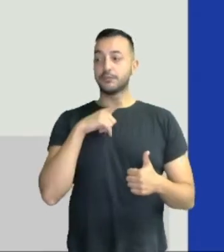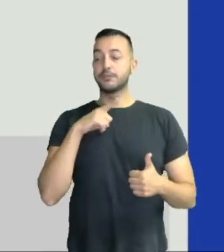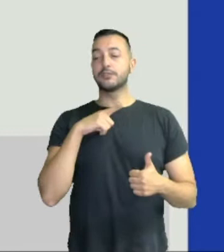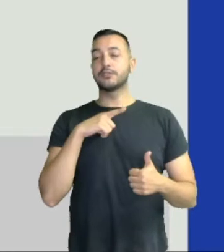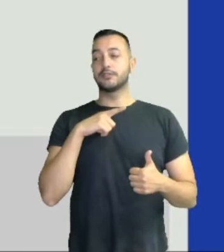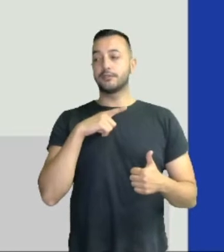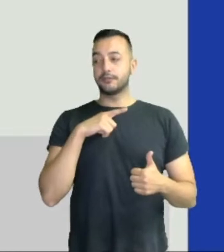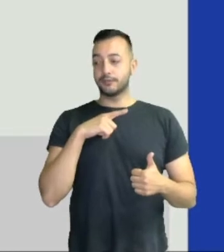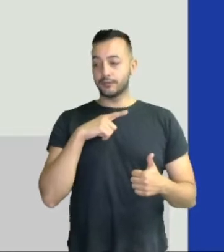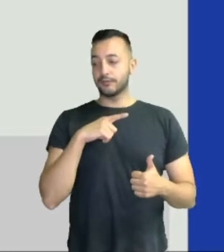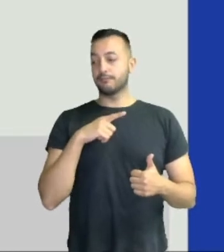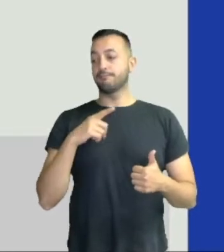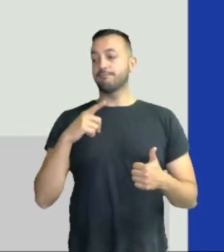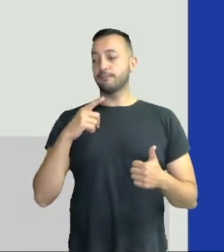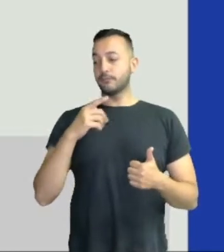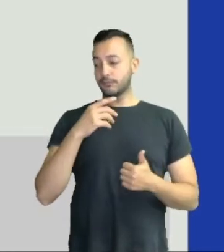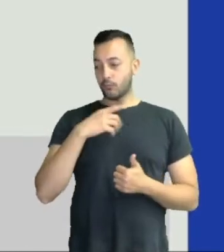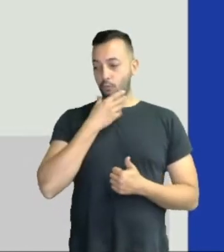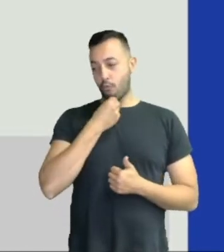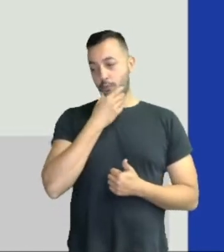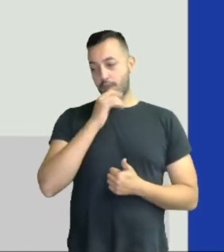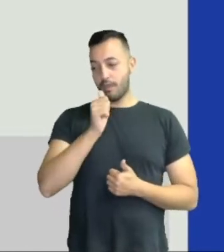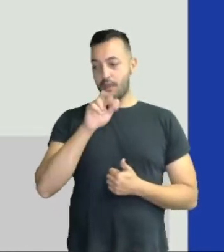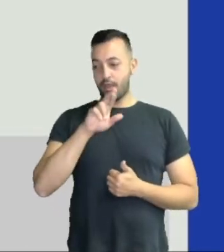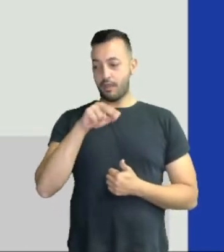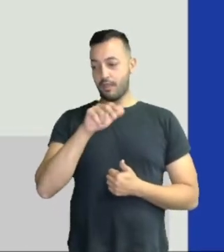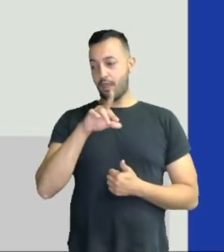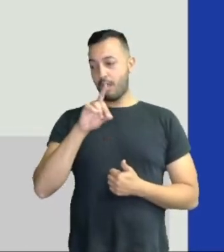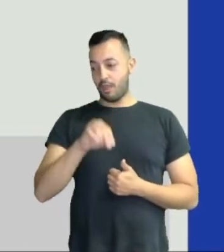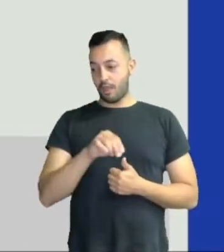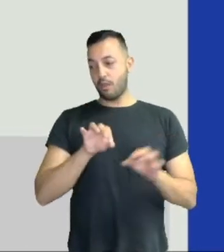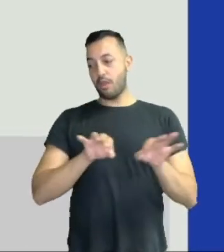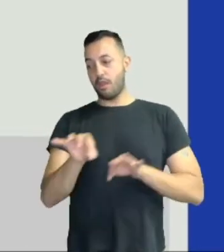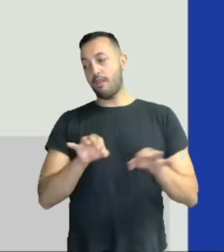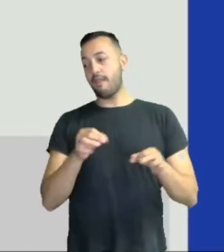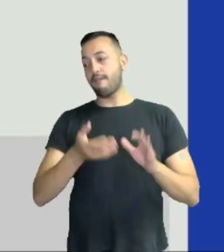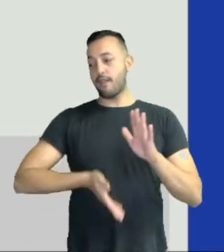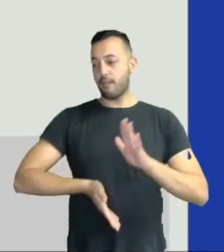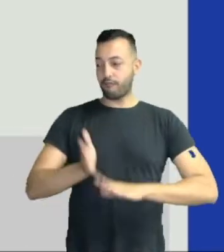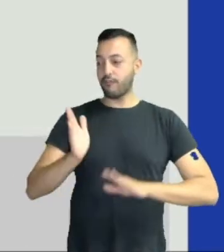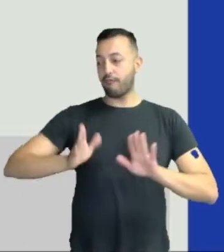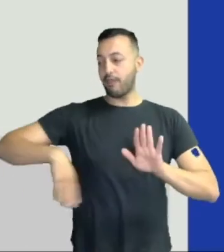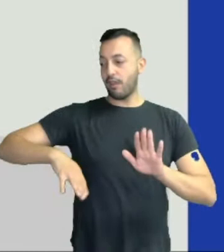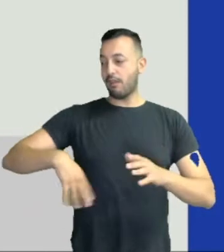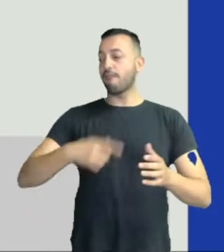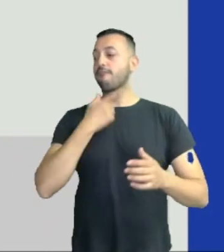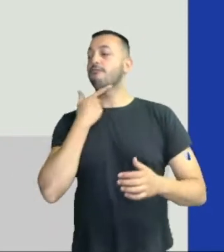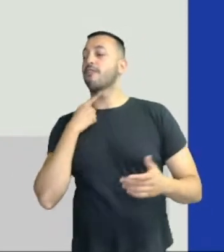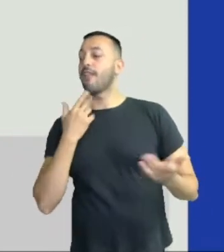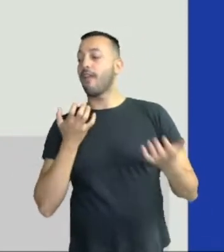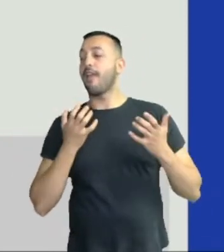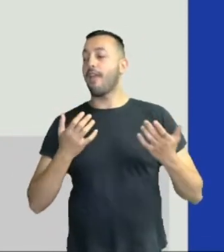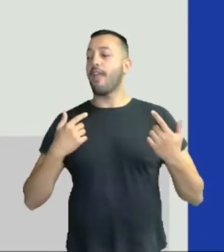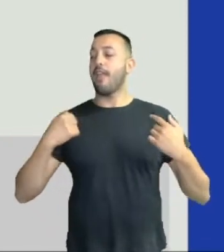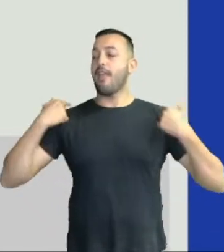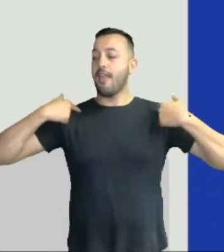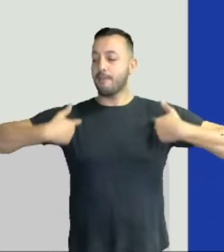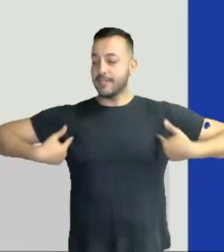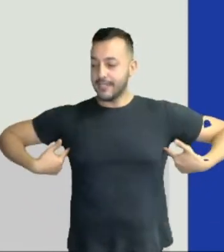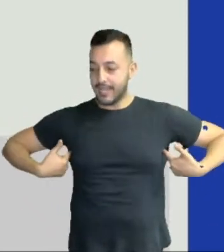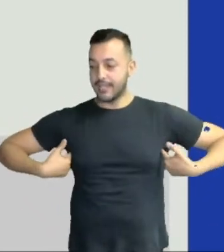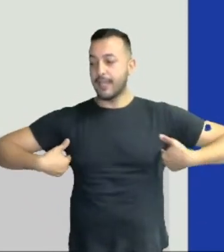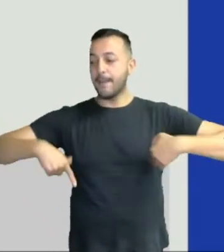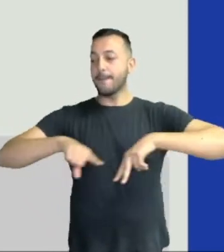seguinte. Arnaldo planeja ir à praia e deseja utilizar uma camiseta, uma bermuda e um